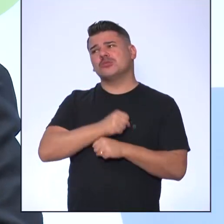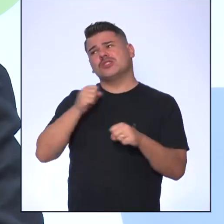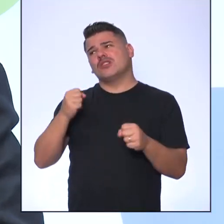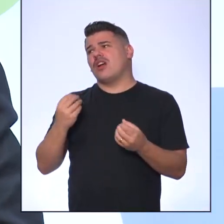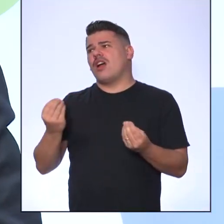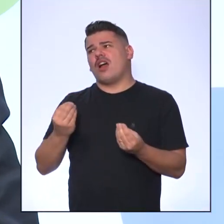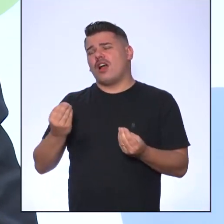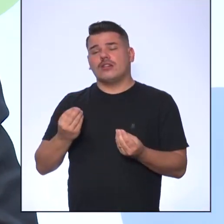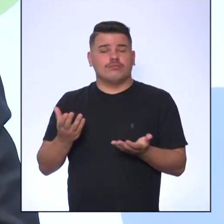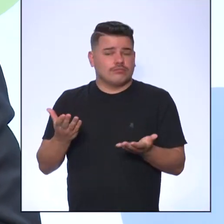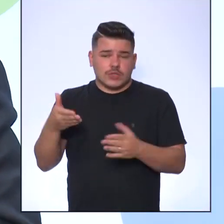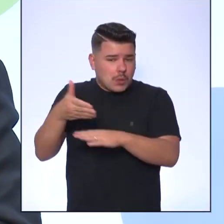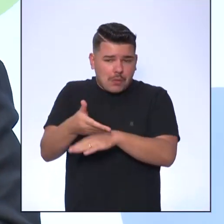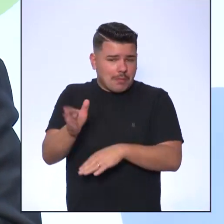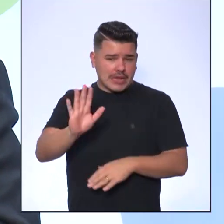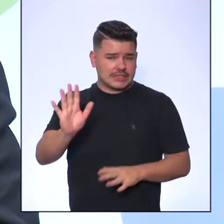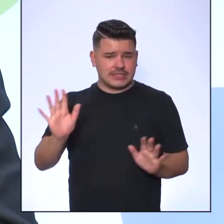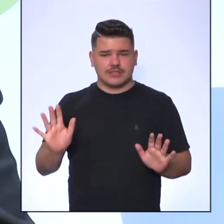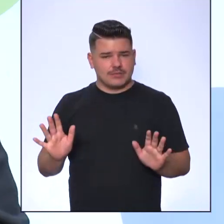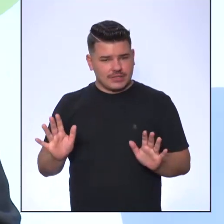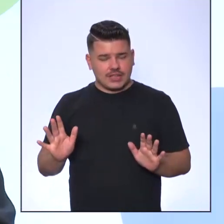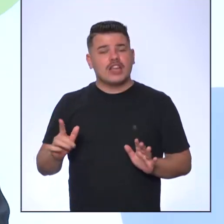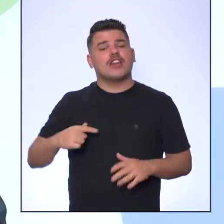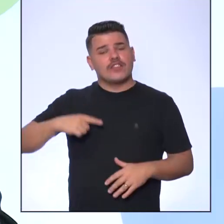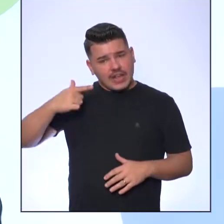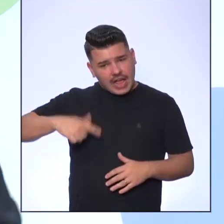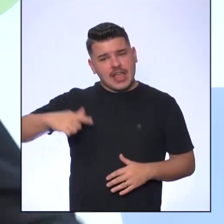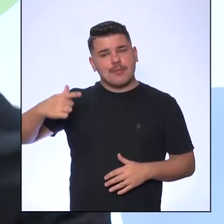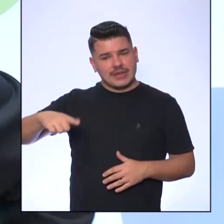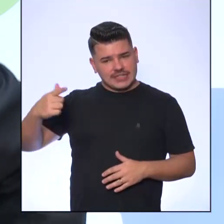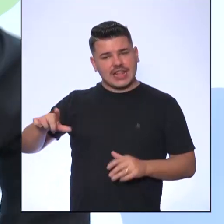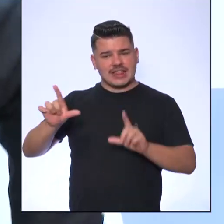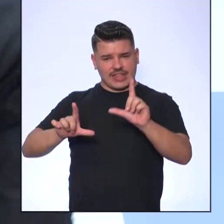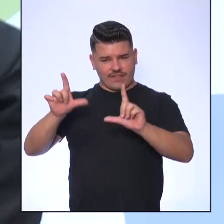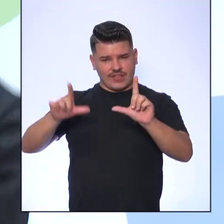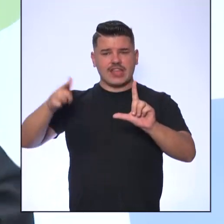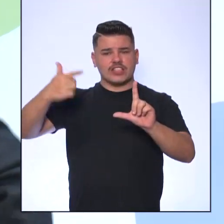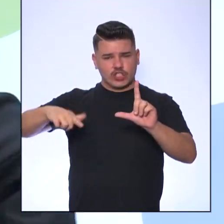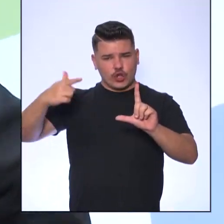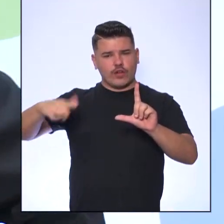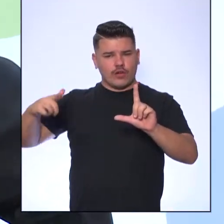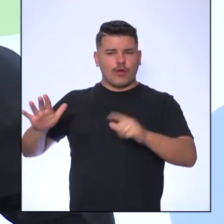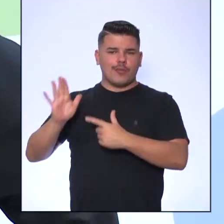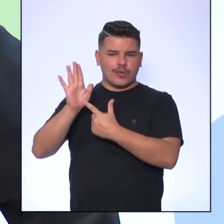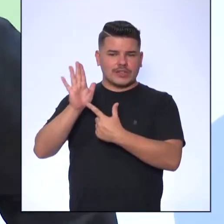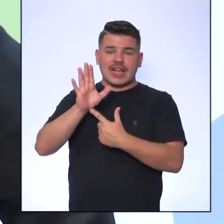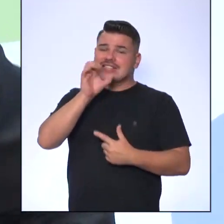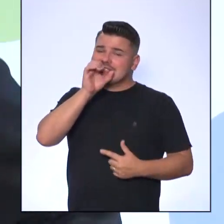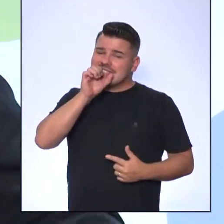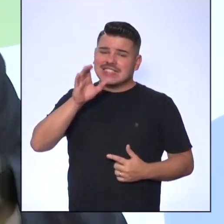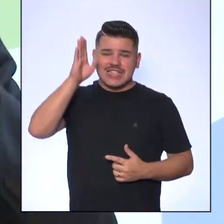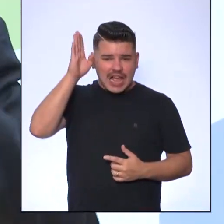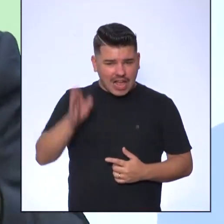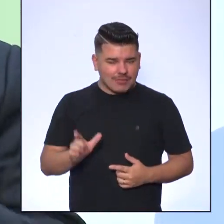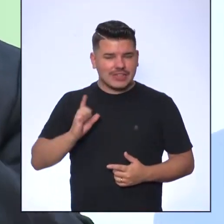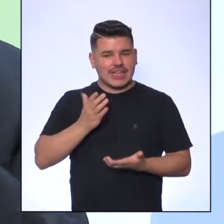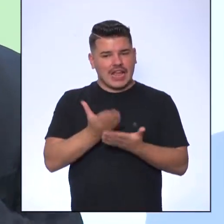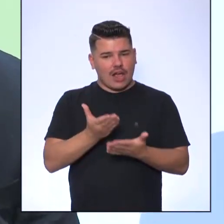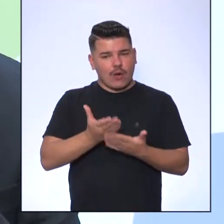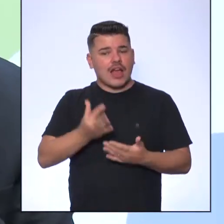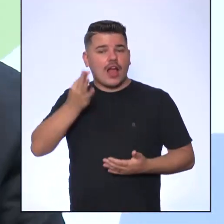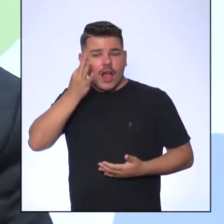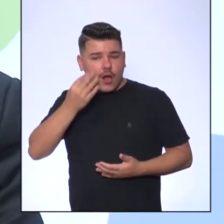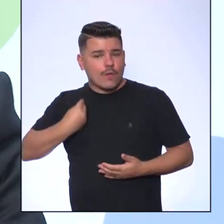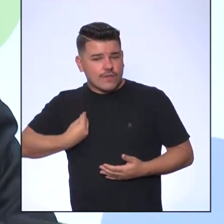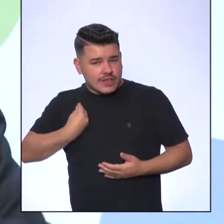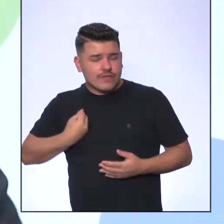não posso. Não participa. E a gente até vai reprisar, quem quiser, a gente vai estar sempre dando aula no sábado, vamos ter aulas ao vivo e